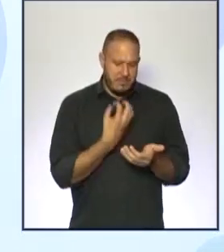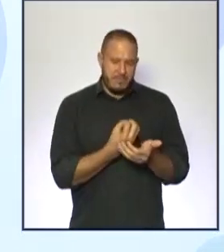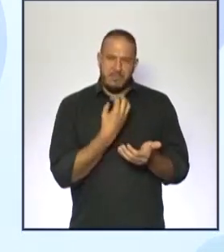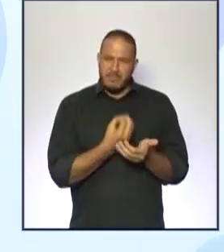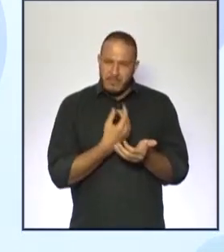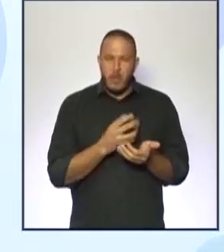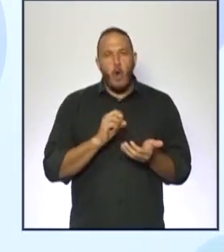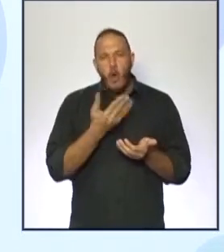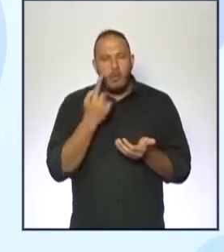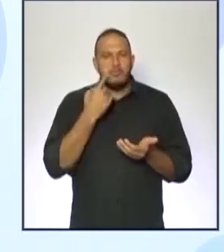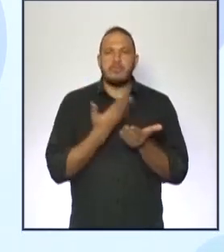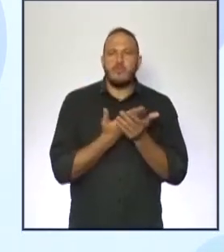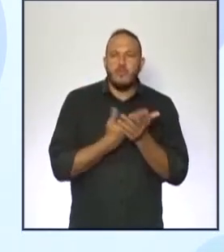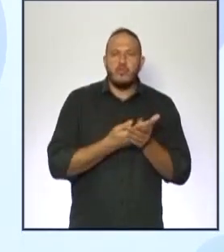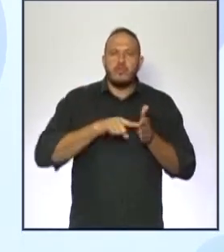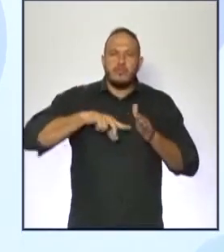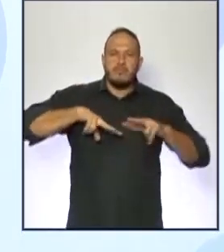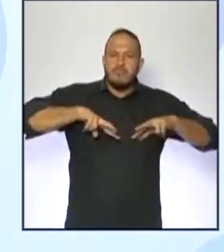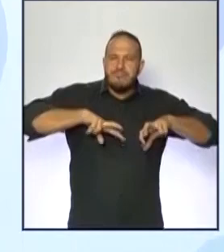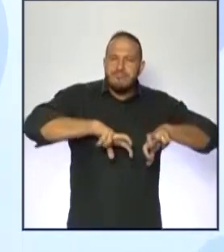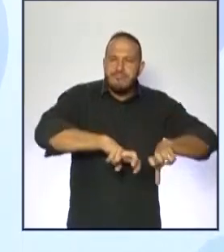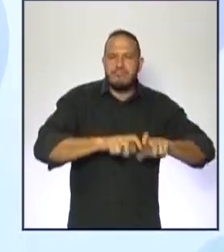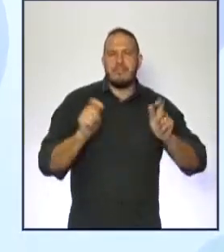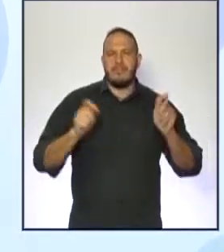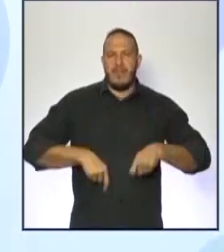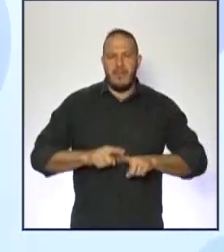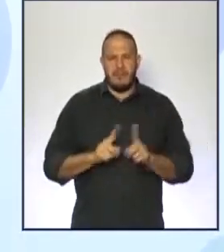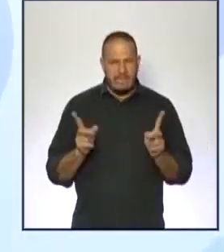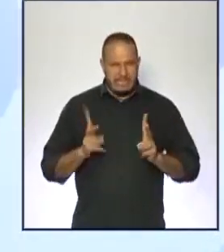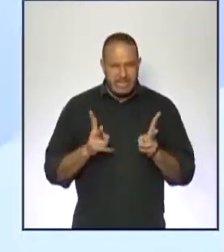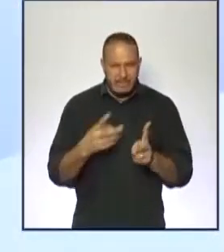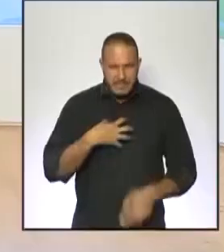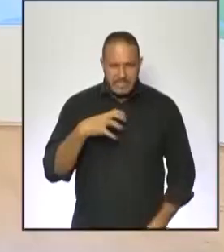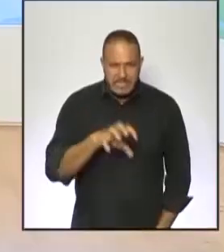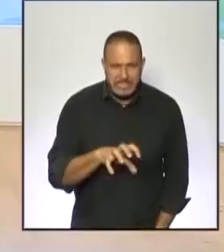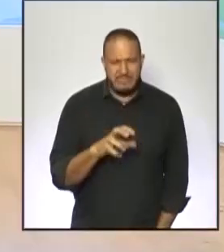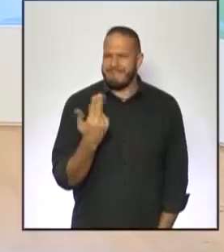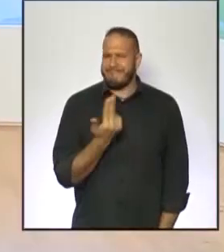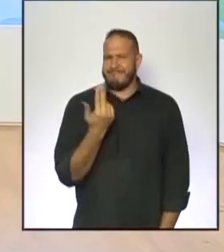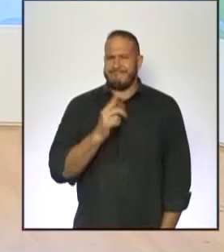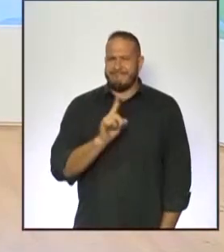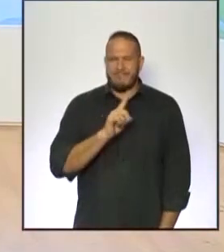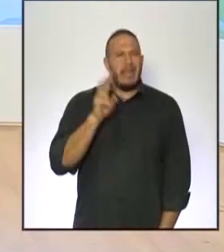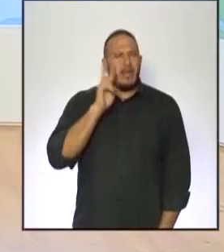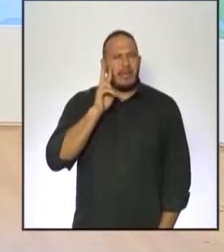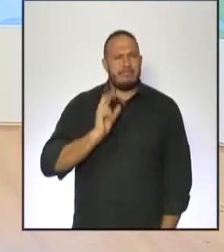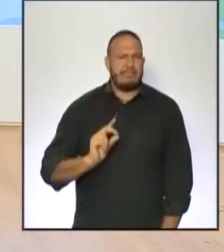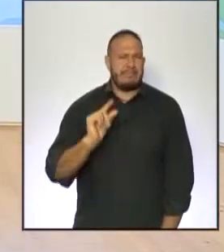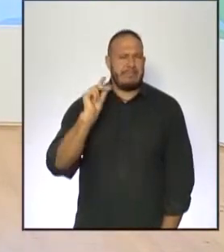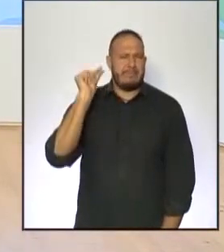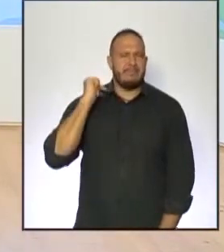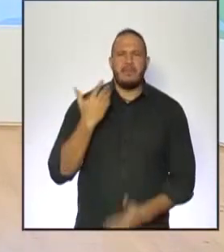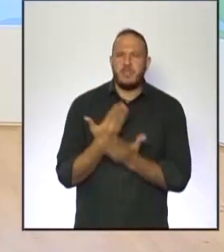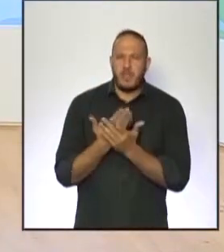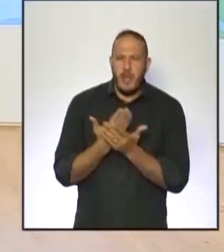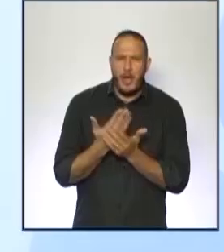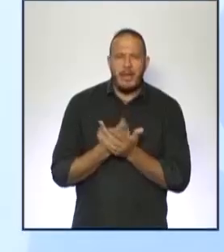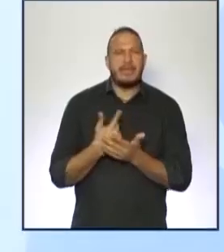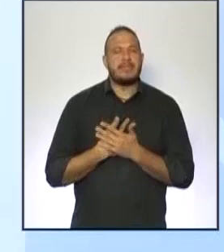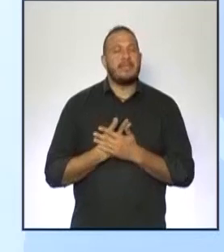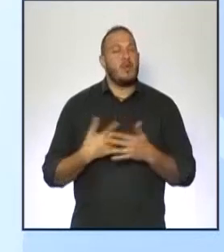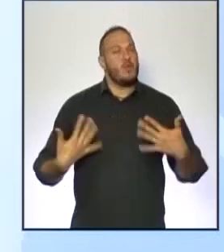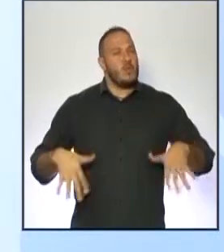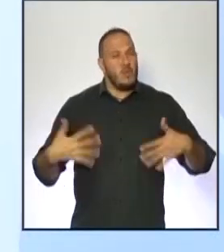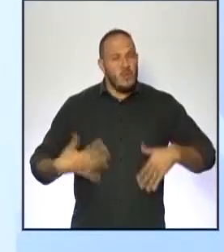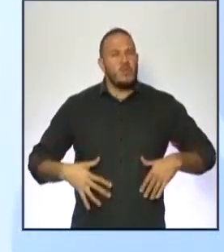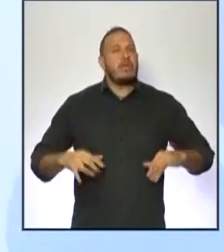aprofundar um estudo. Mas nem sempre foi assim, né? Eu me lembro no meu tempo de escola, eu sofria muito para realizar